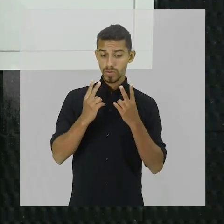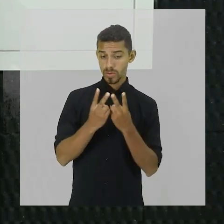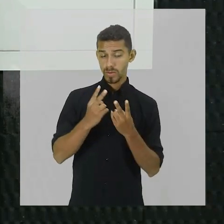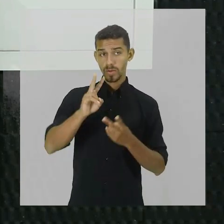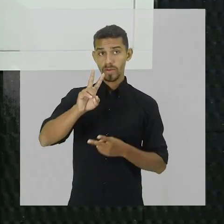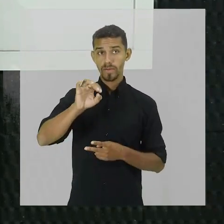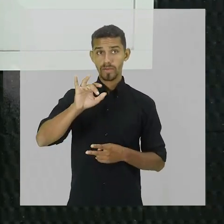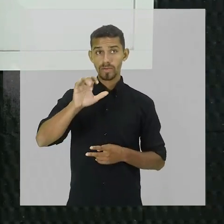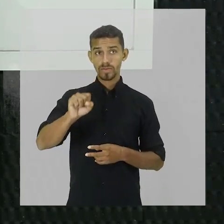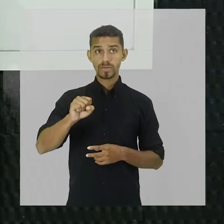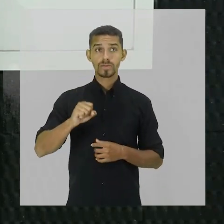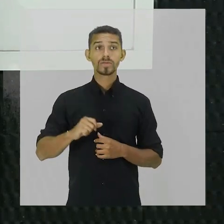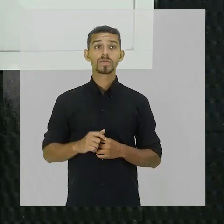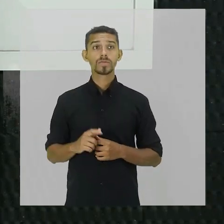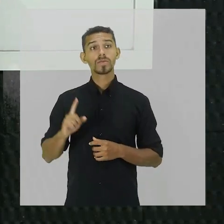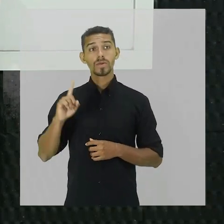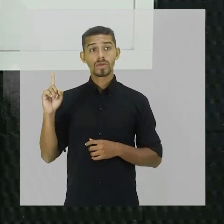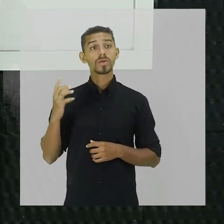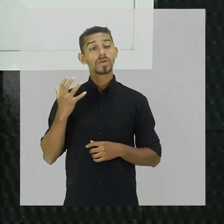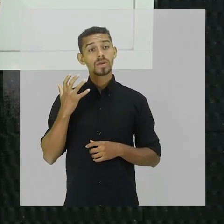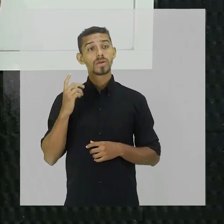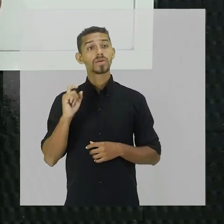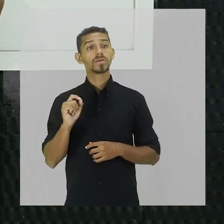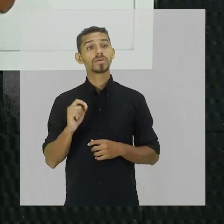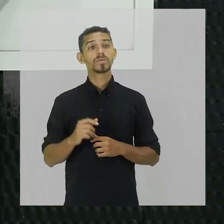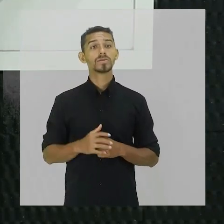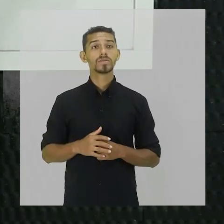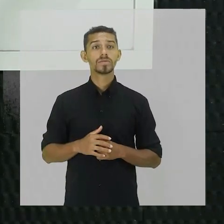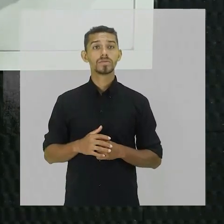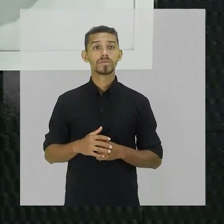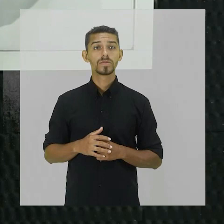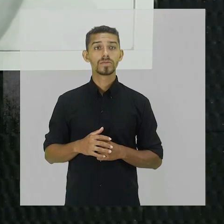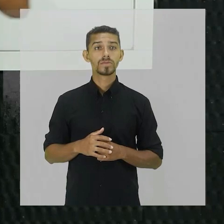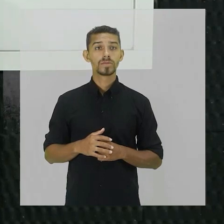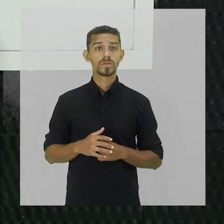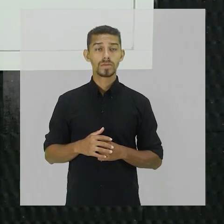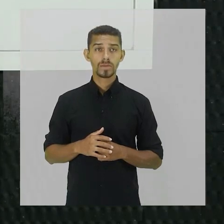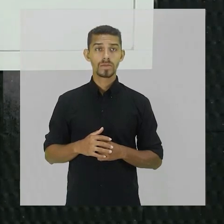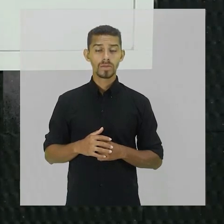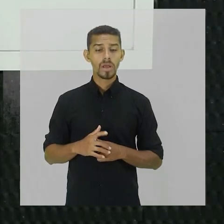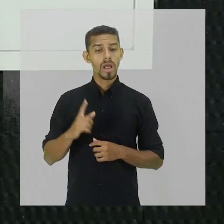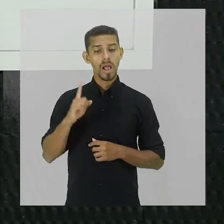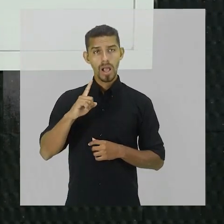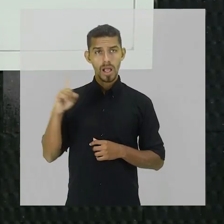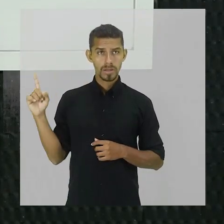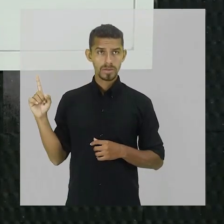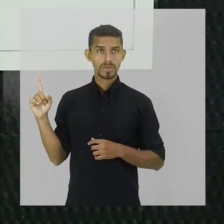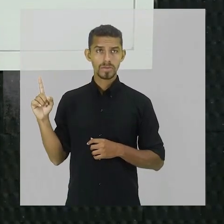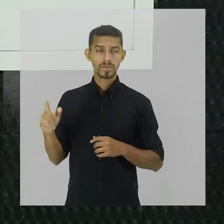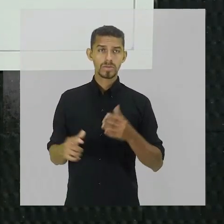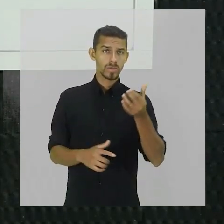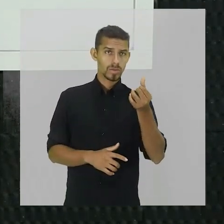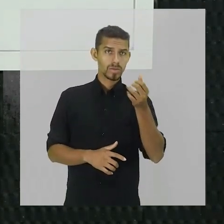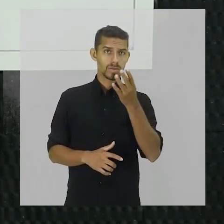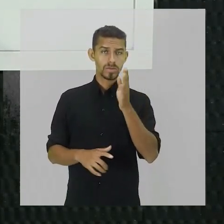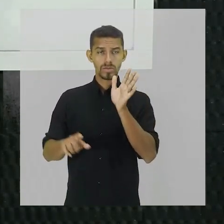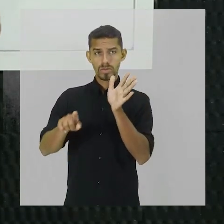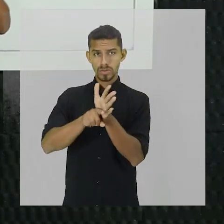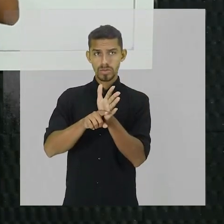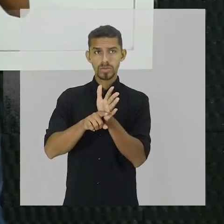do vazio, que é o que ele quer, é esse volume menos esse. Tá? Vai